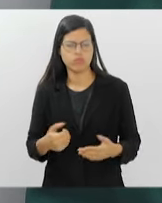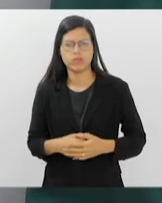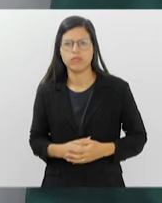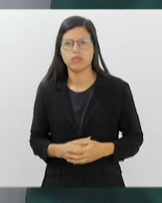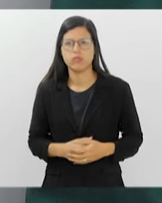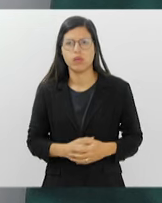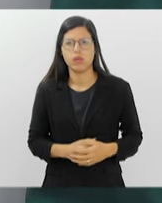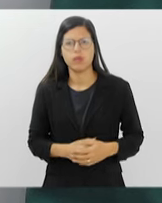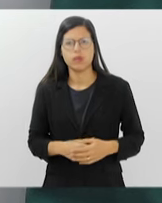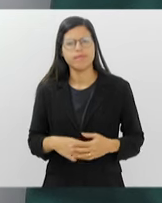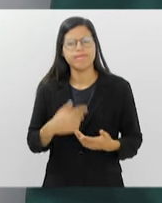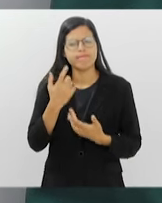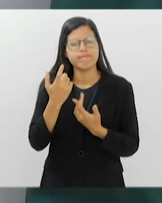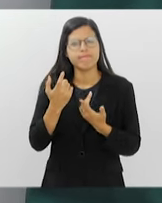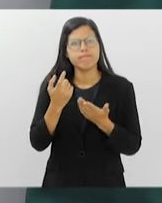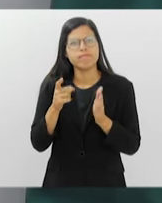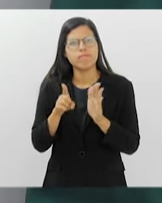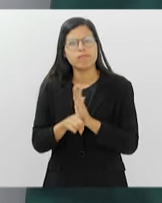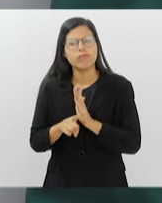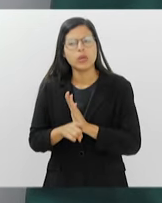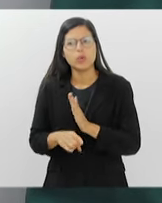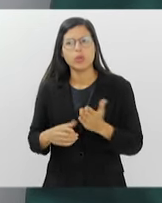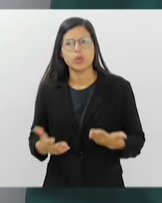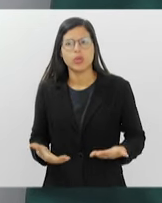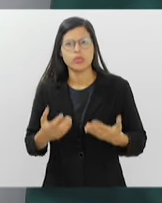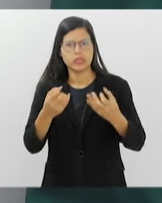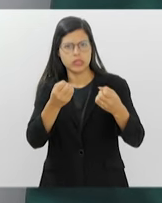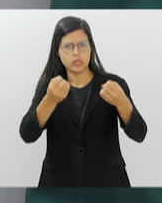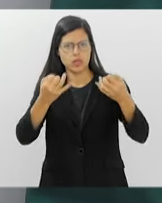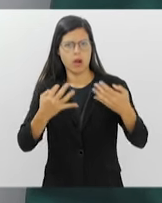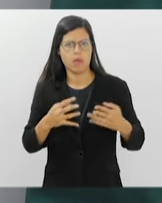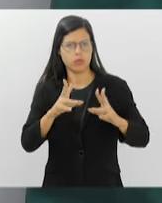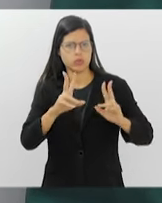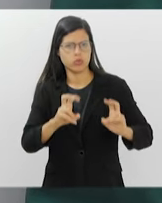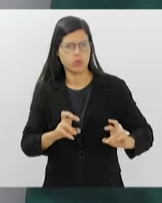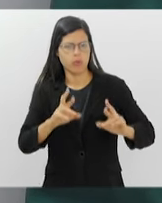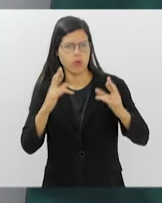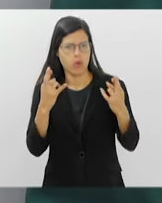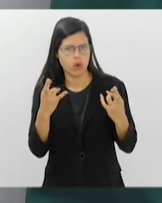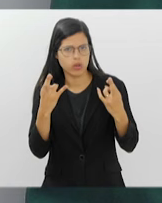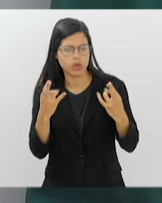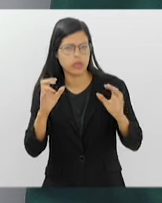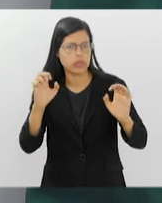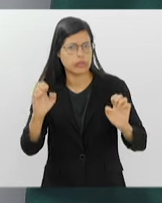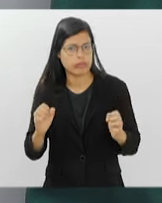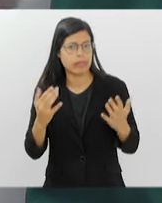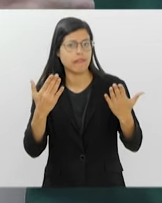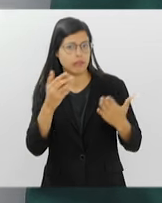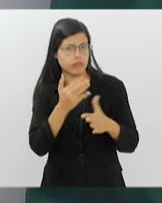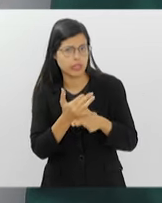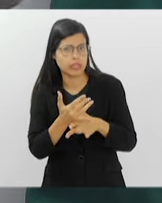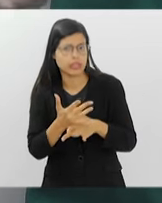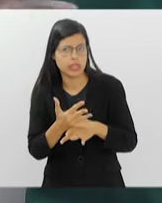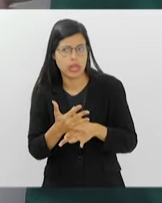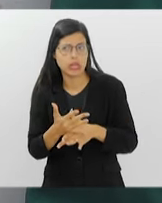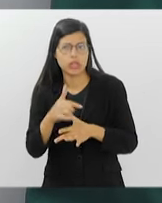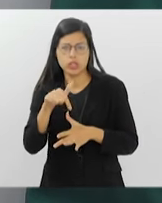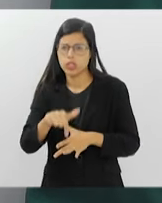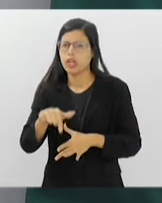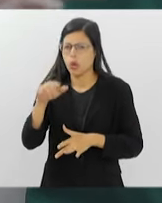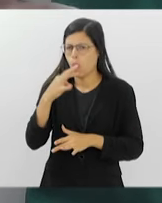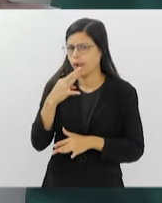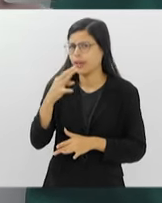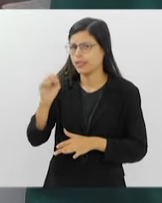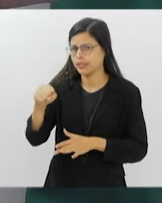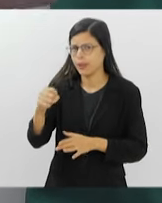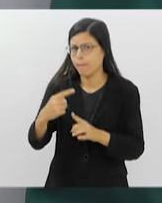perguntando muitas das vezes que além das esclarecimentos pertinentes ao ao rock rio aos eventos da cidade que ele tem conhecimento sim porque ele curte junto com o governador esse